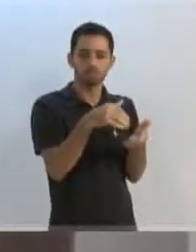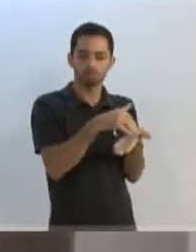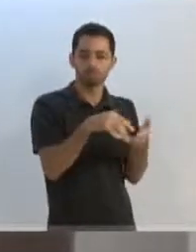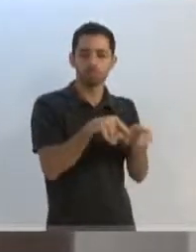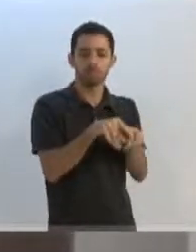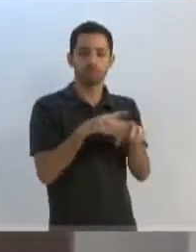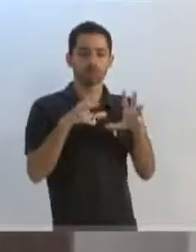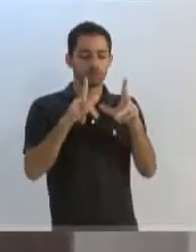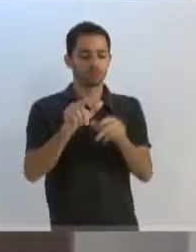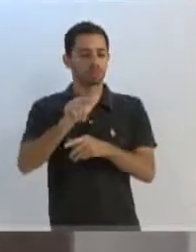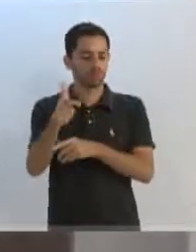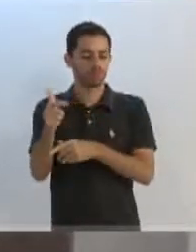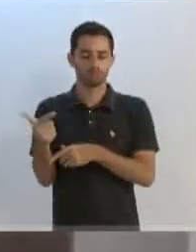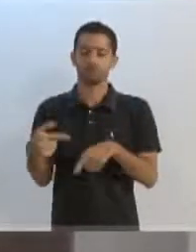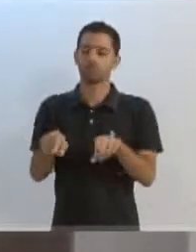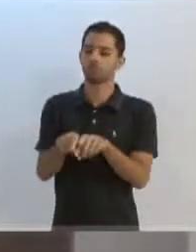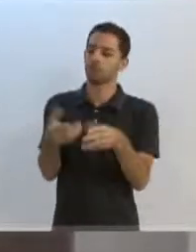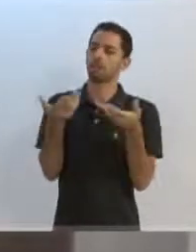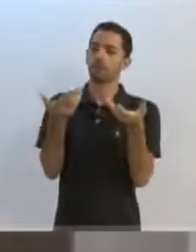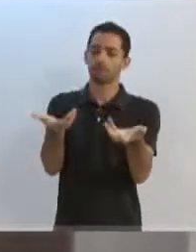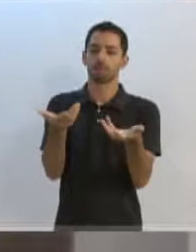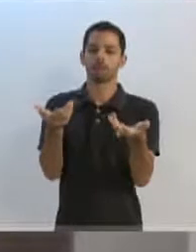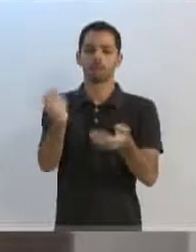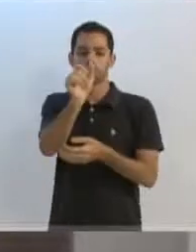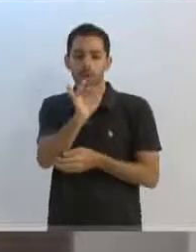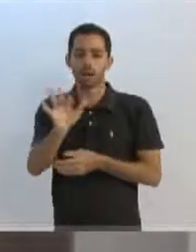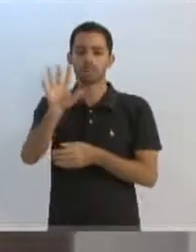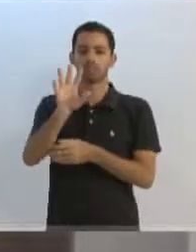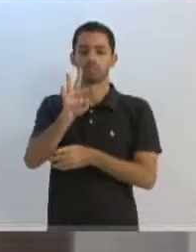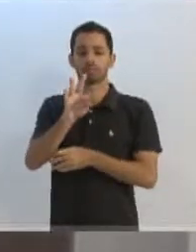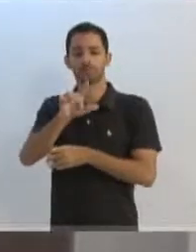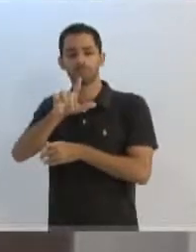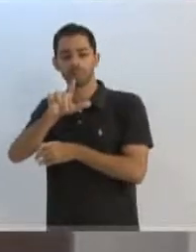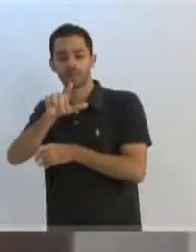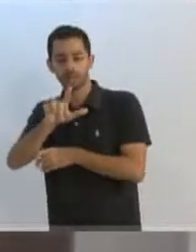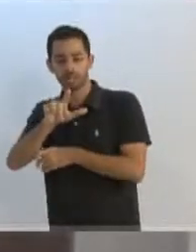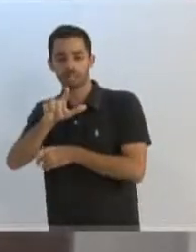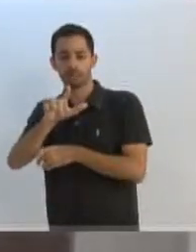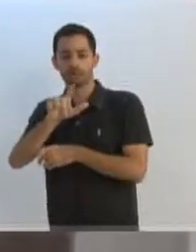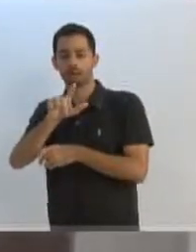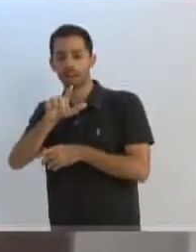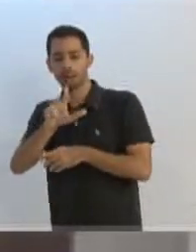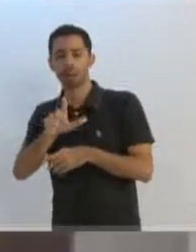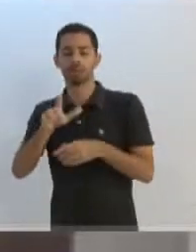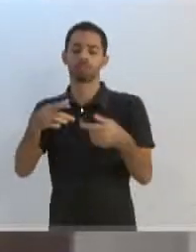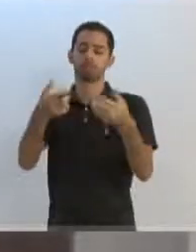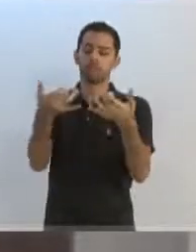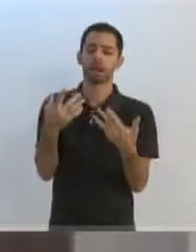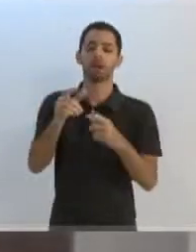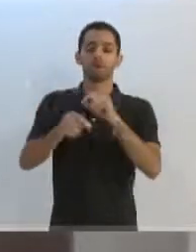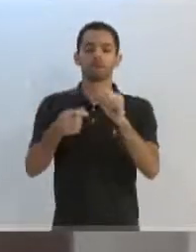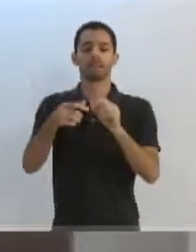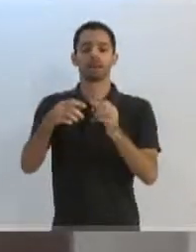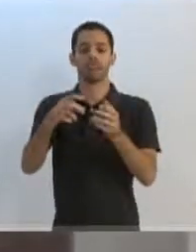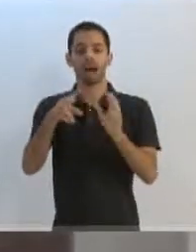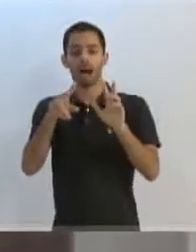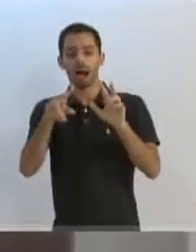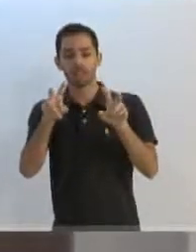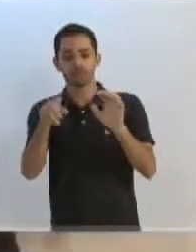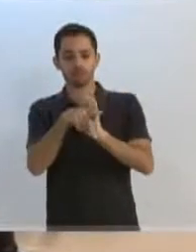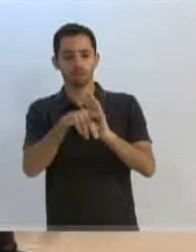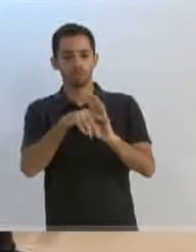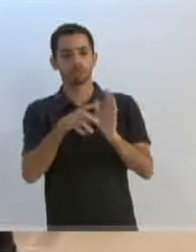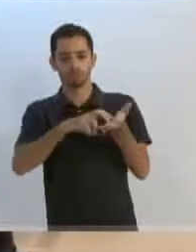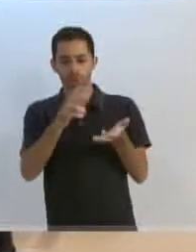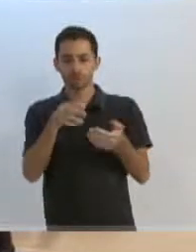demais eu quero aqui com as imagens da tv com o primeiro assunto queria destacar na reunião que tivemos hoje pela manhã da frente parlamentar